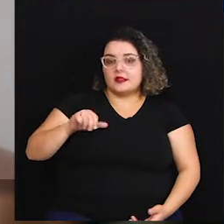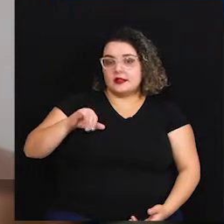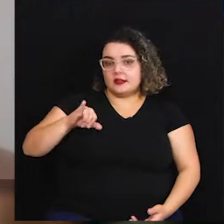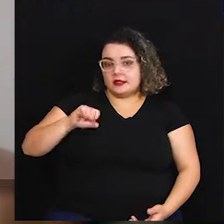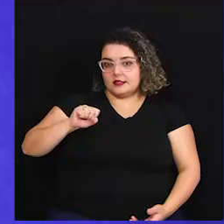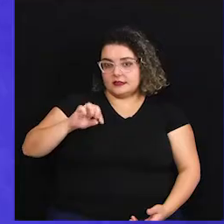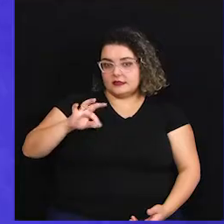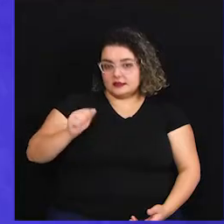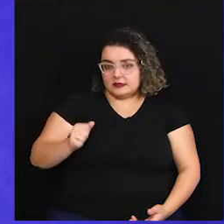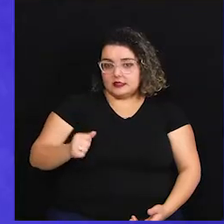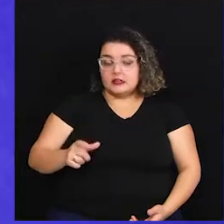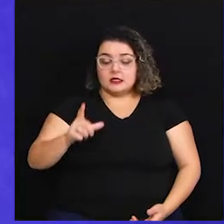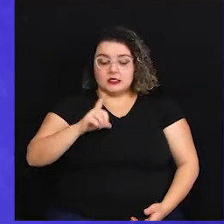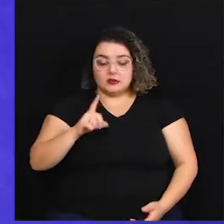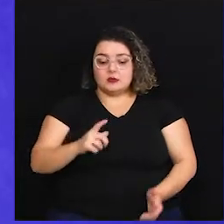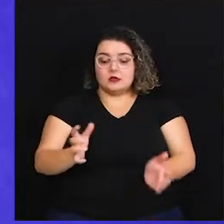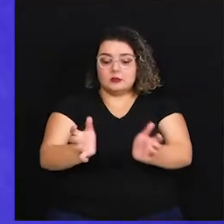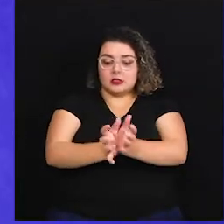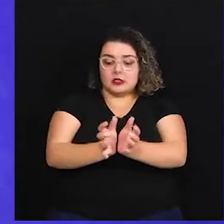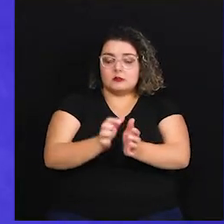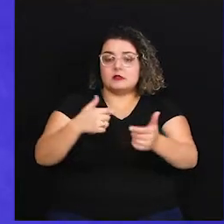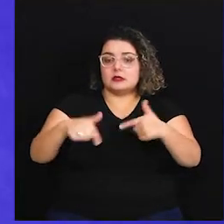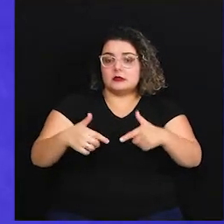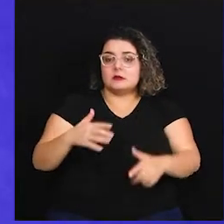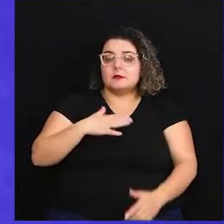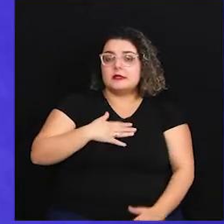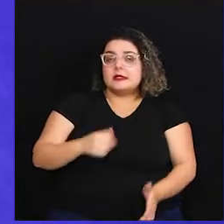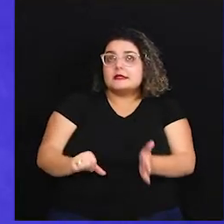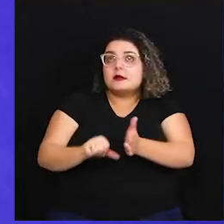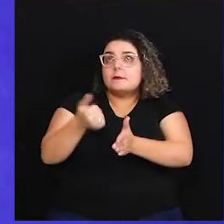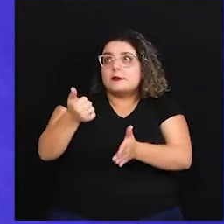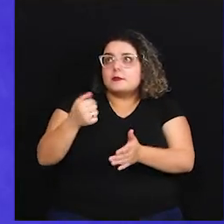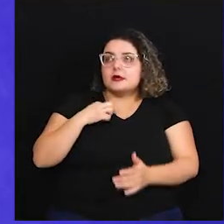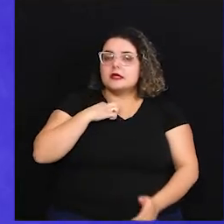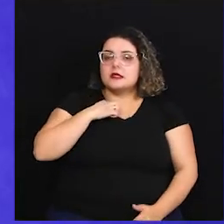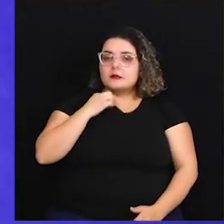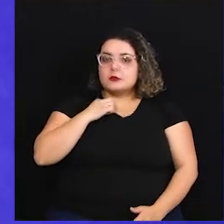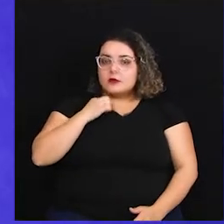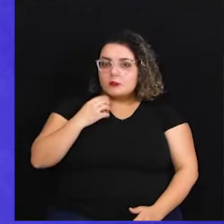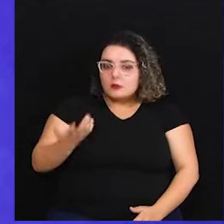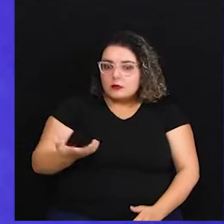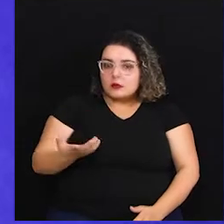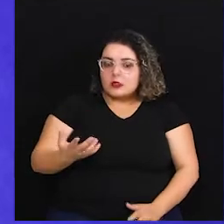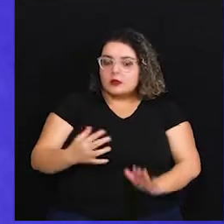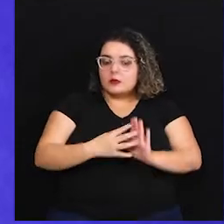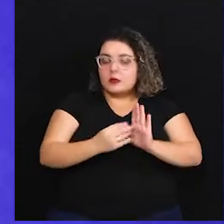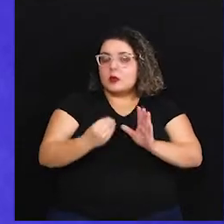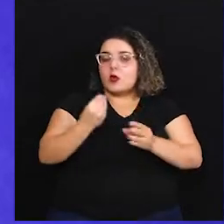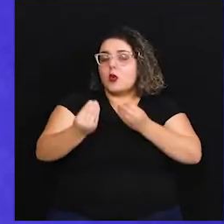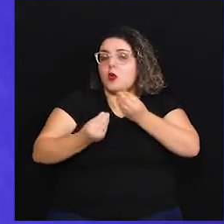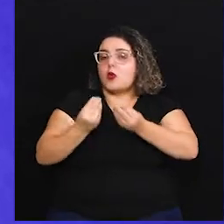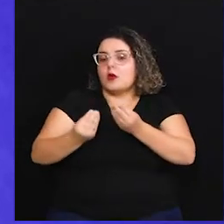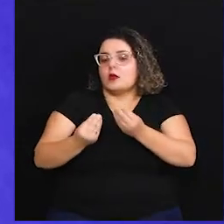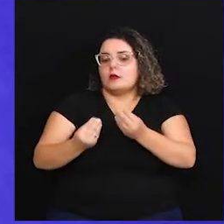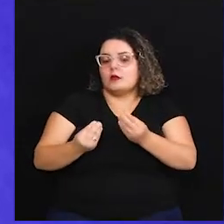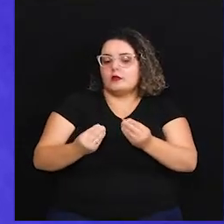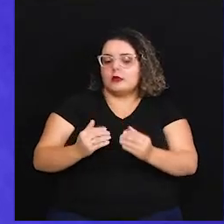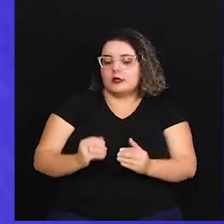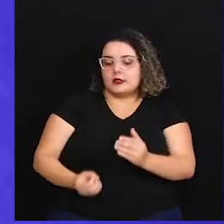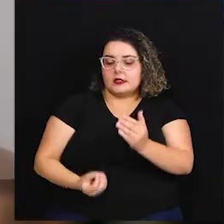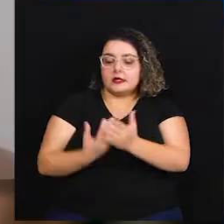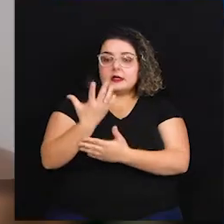comigo. Essa primeira roupa, conta pra gente esse primeiro modelo, como foi desenvolver